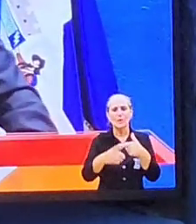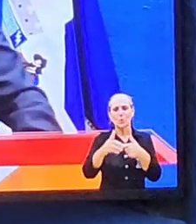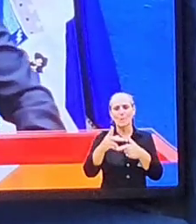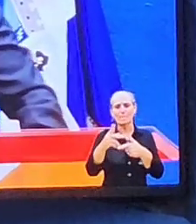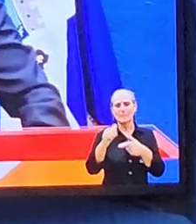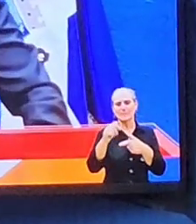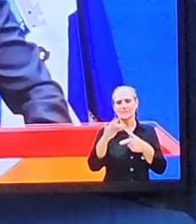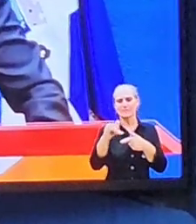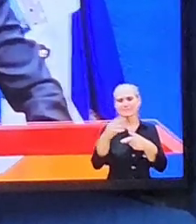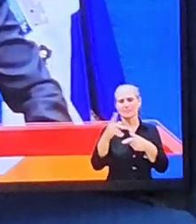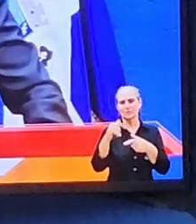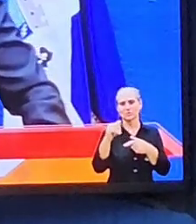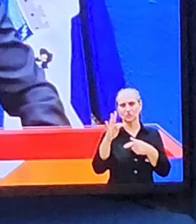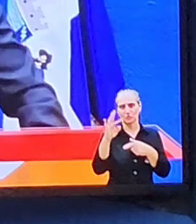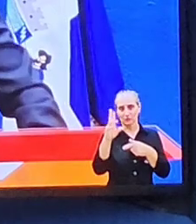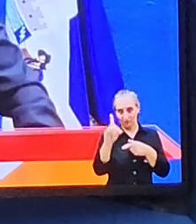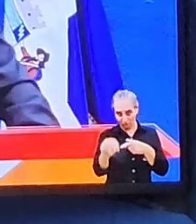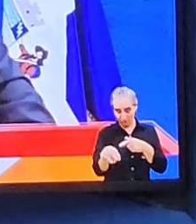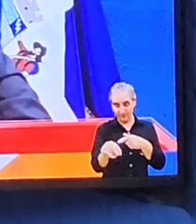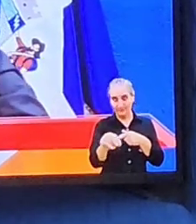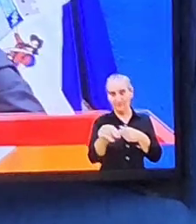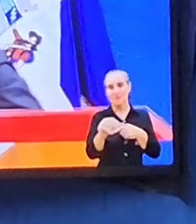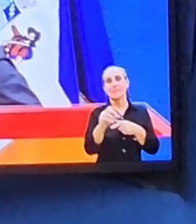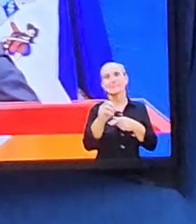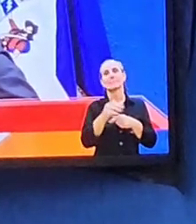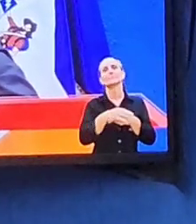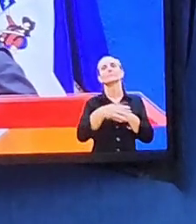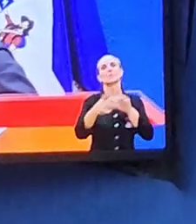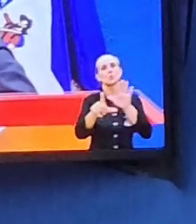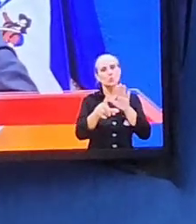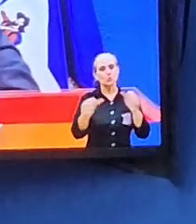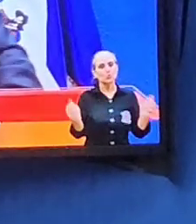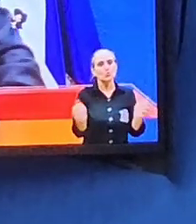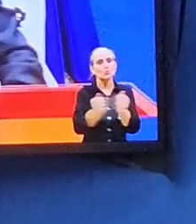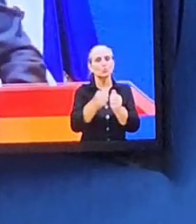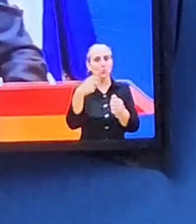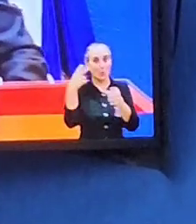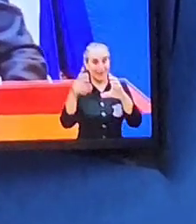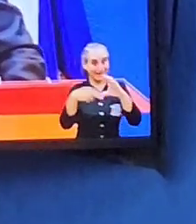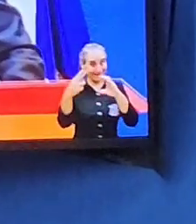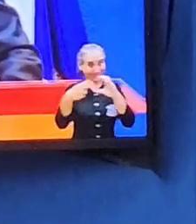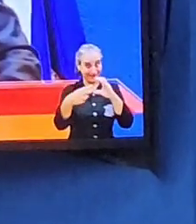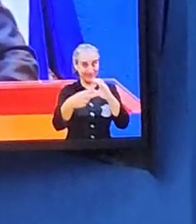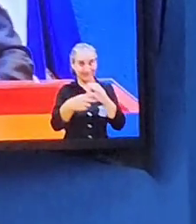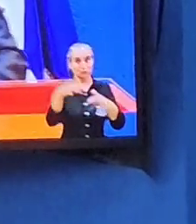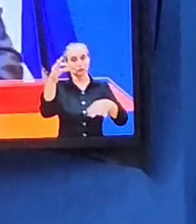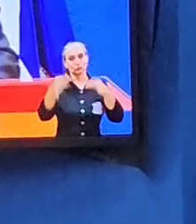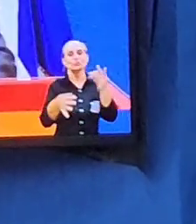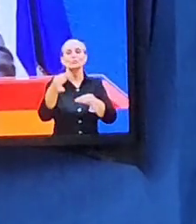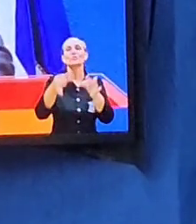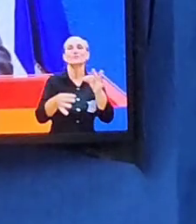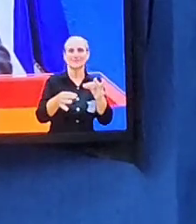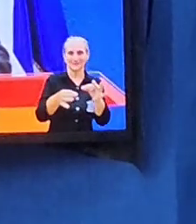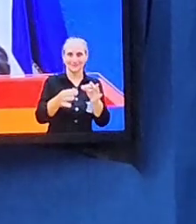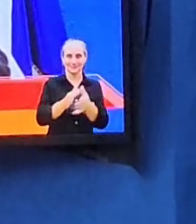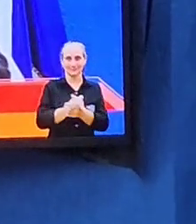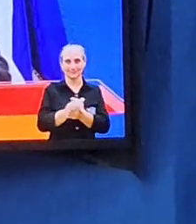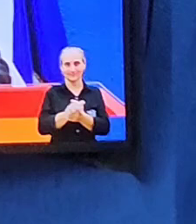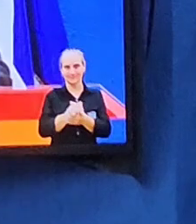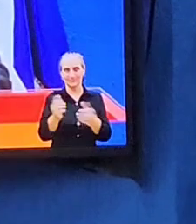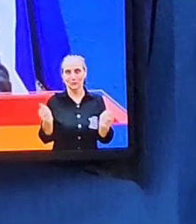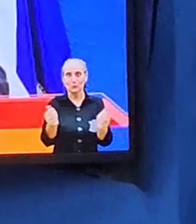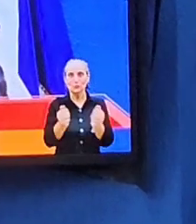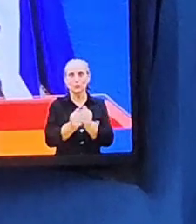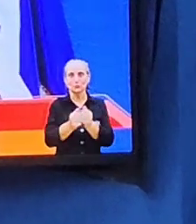fazer uma gestão eficiente, com o legislativo presente, com o judiciário alicerçando as